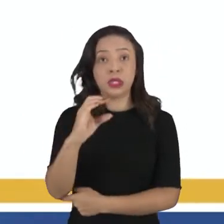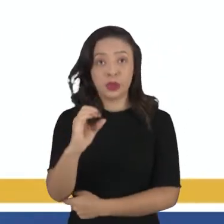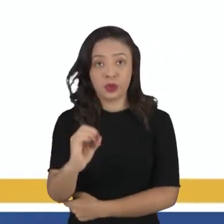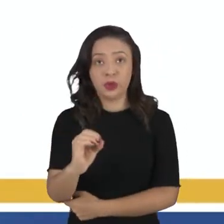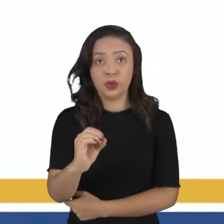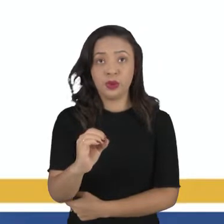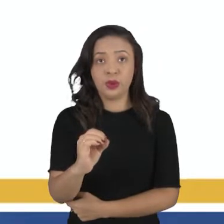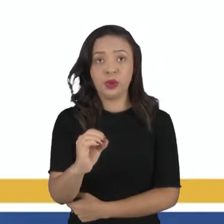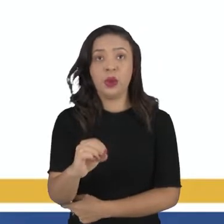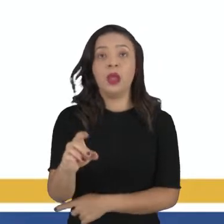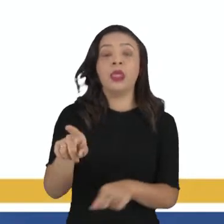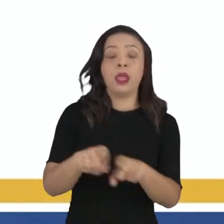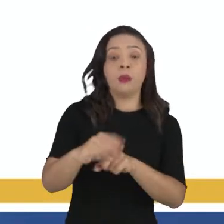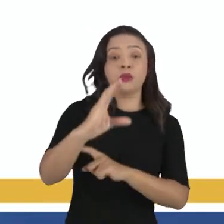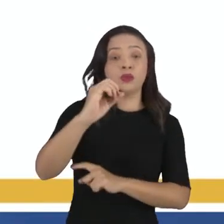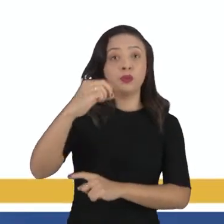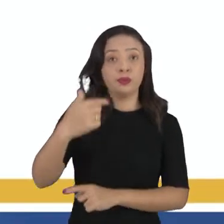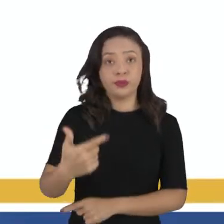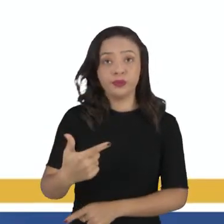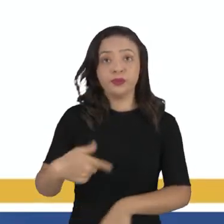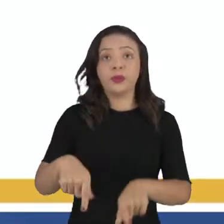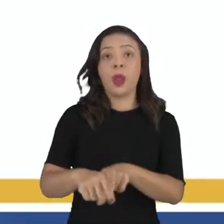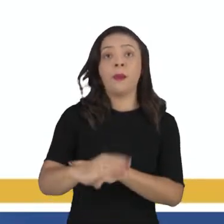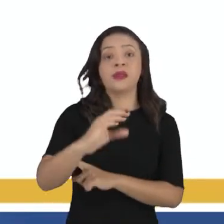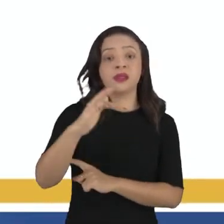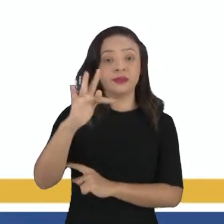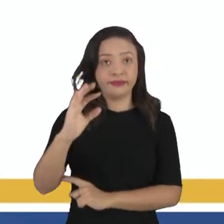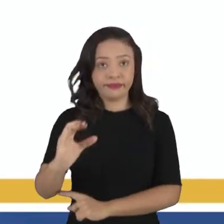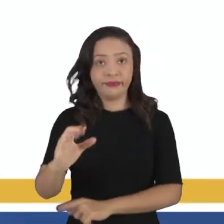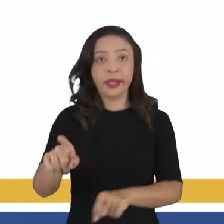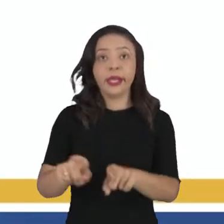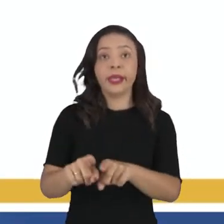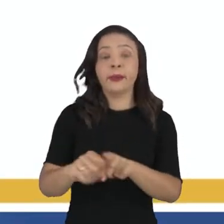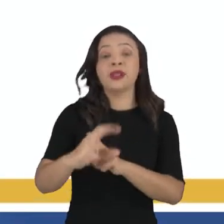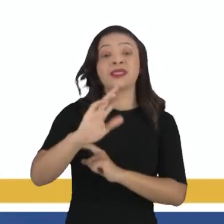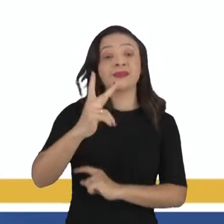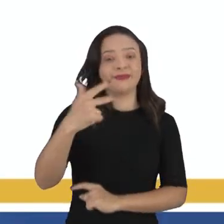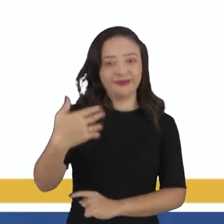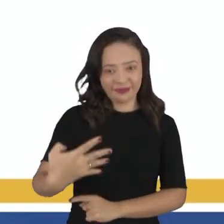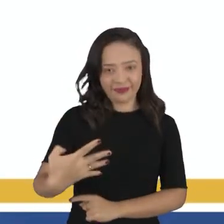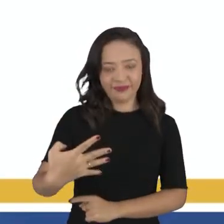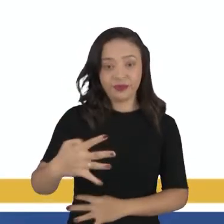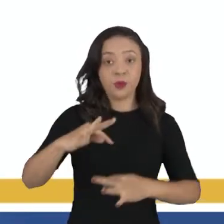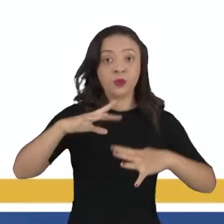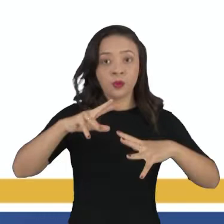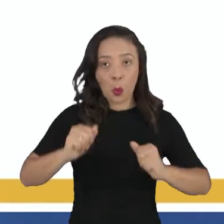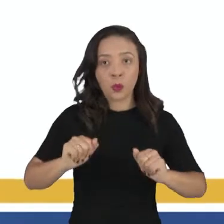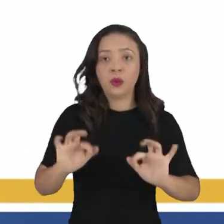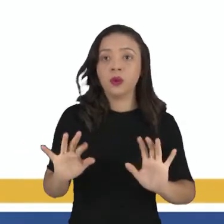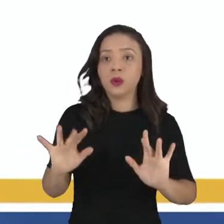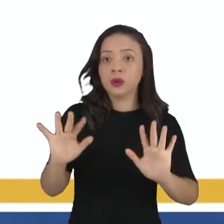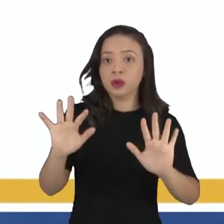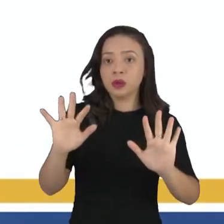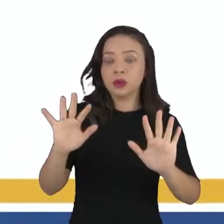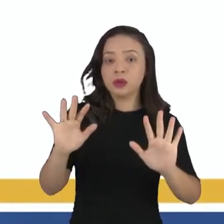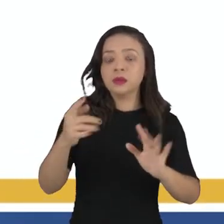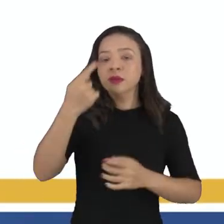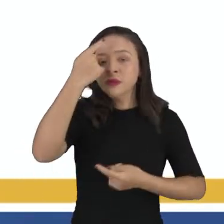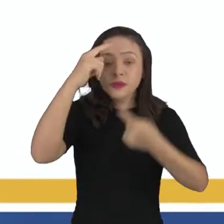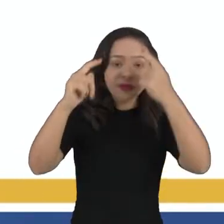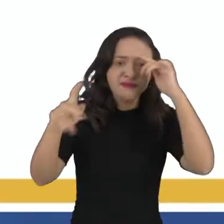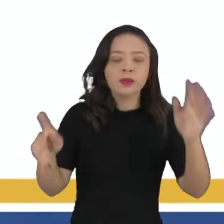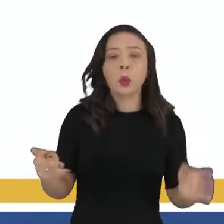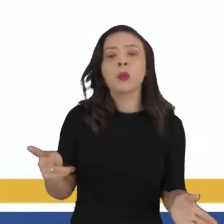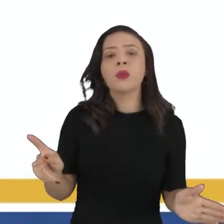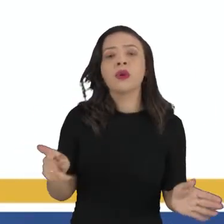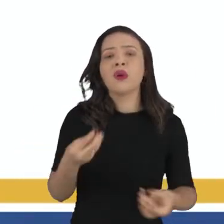dióxido de carbono, clorofluorcarbonos e o metano. todos esses gases, eles são produzidos em processos